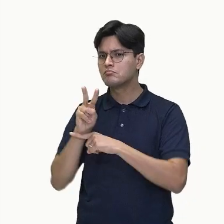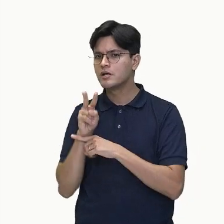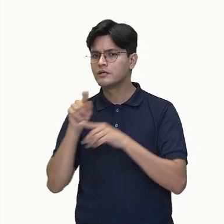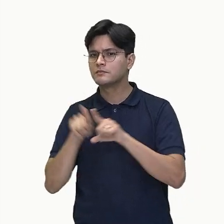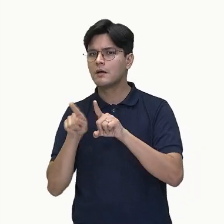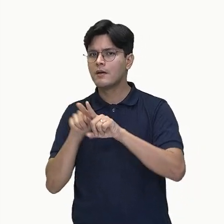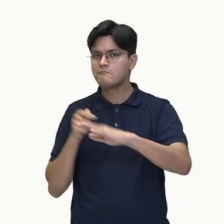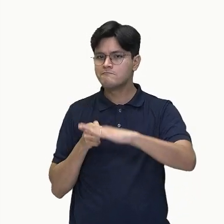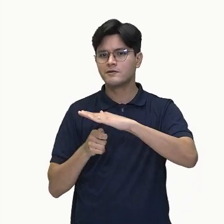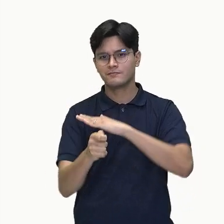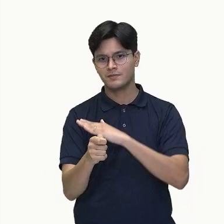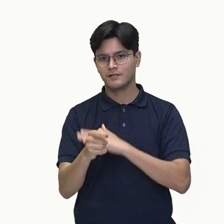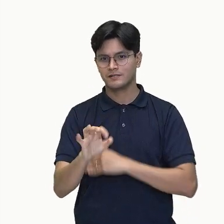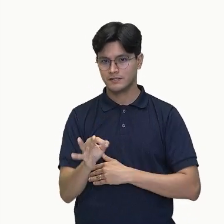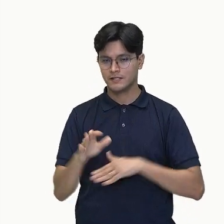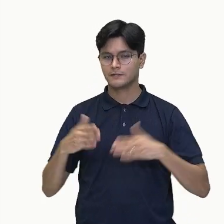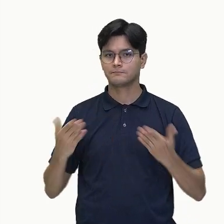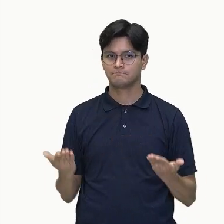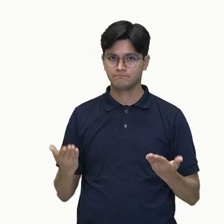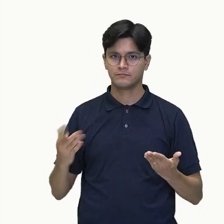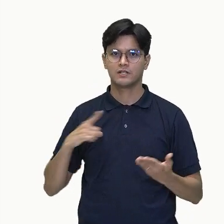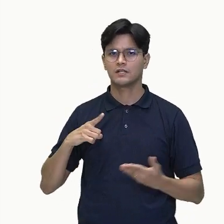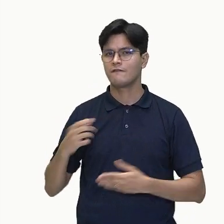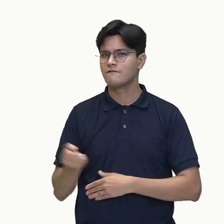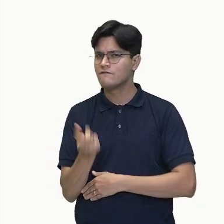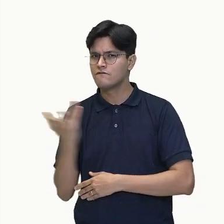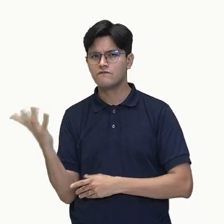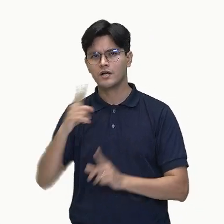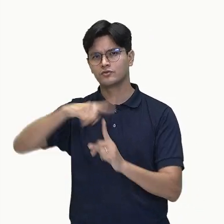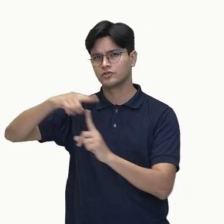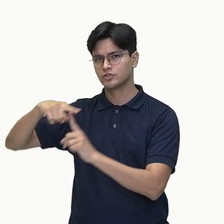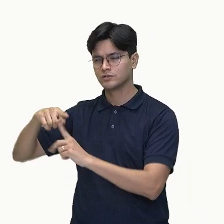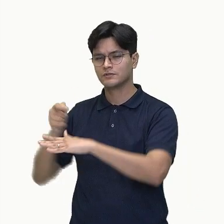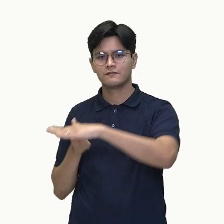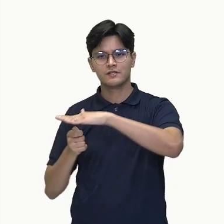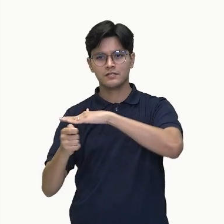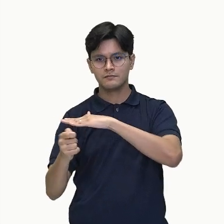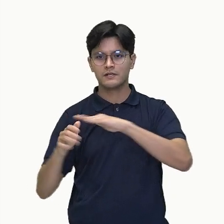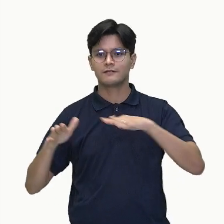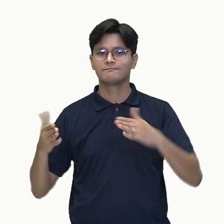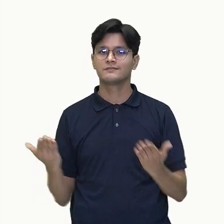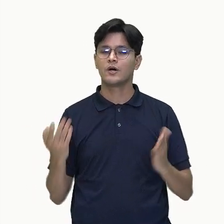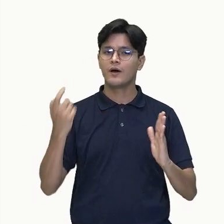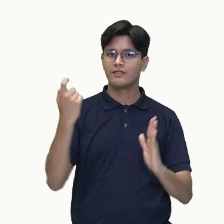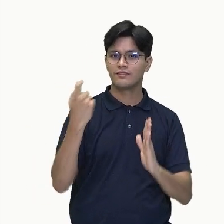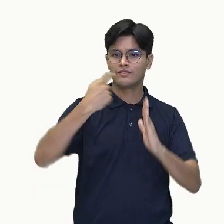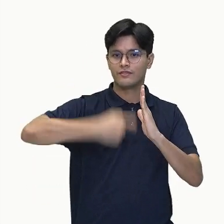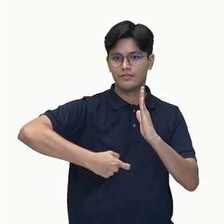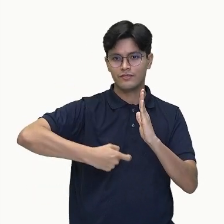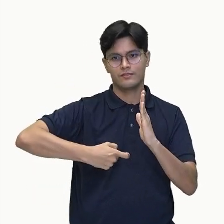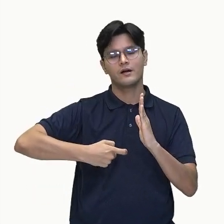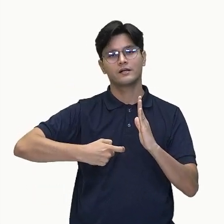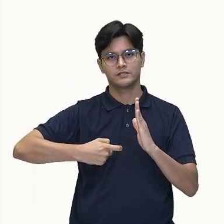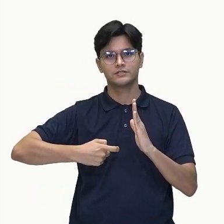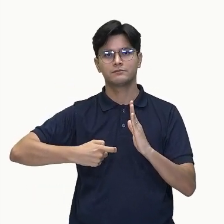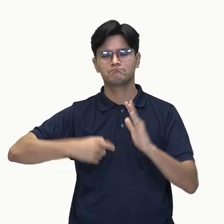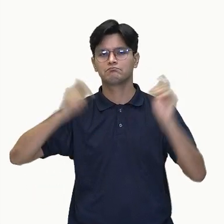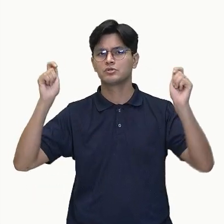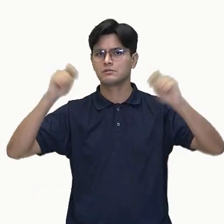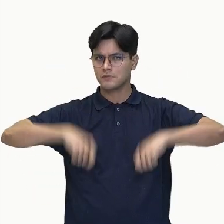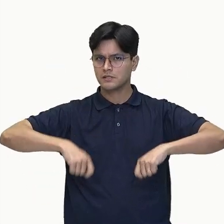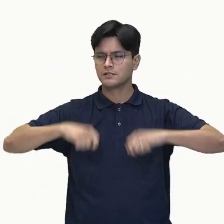para ser feitos ali, né? Tem várias modalidades de investimento, então essa taxa ajuda a perceber, né, se